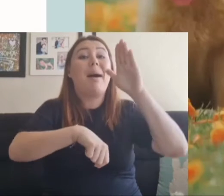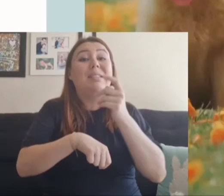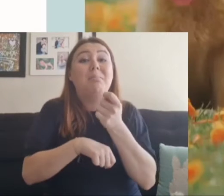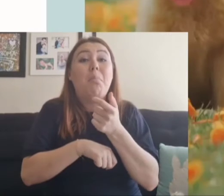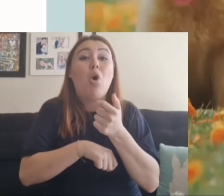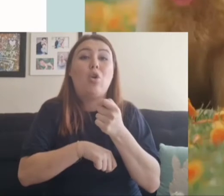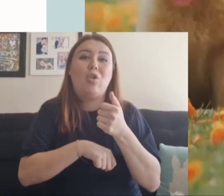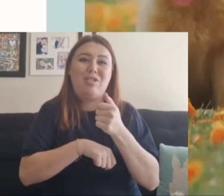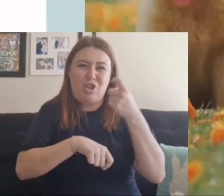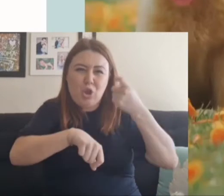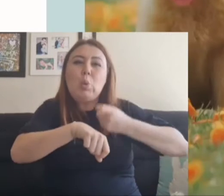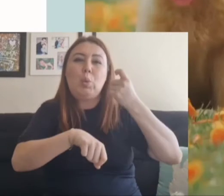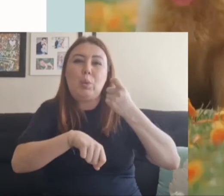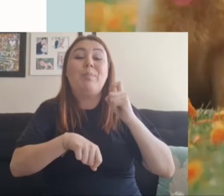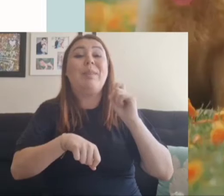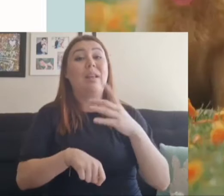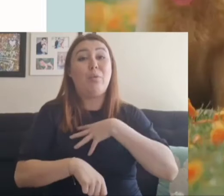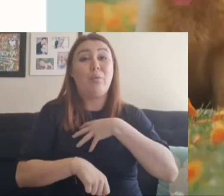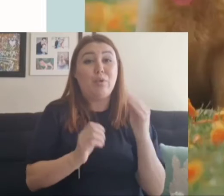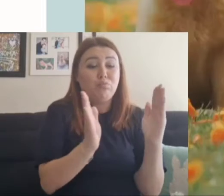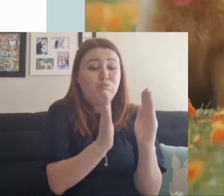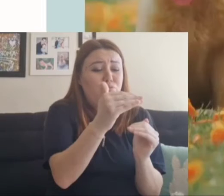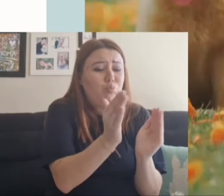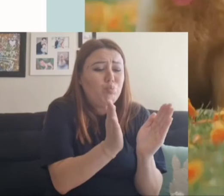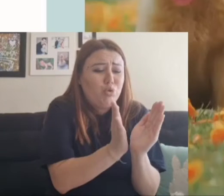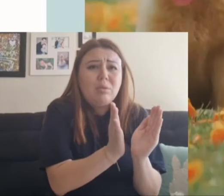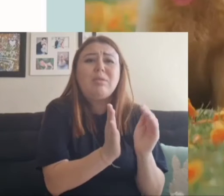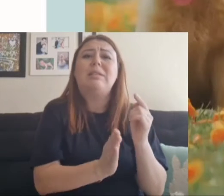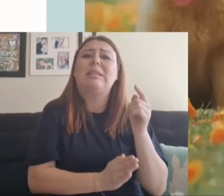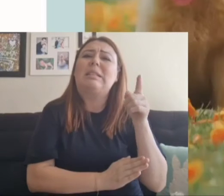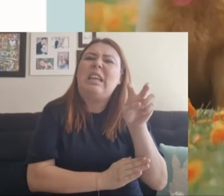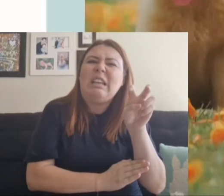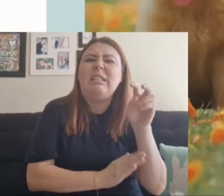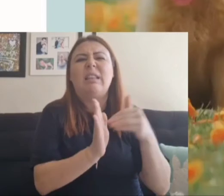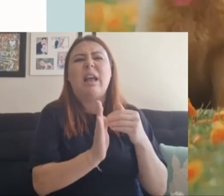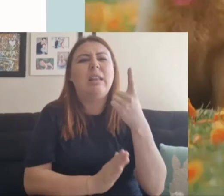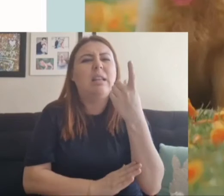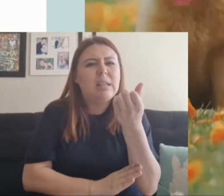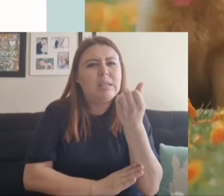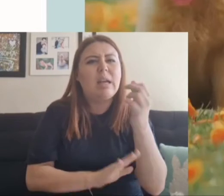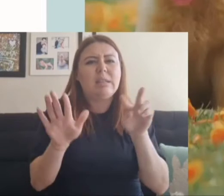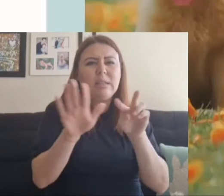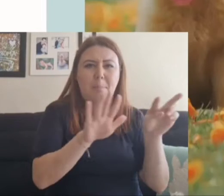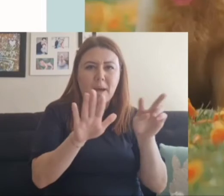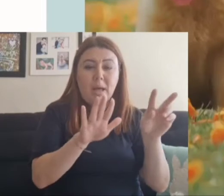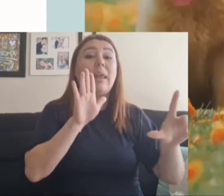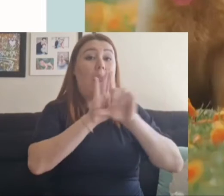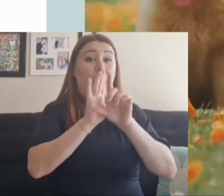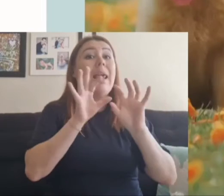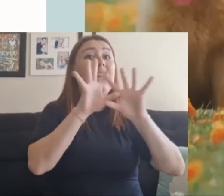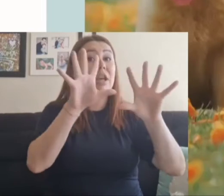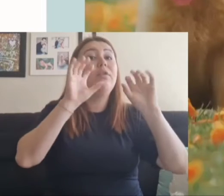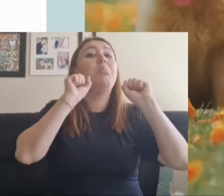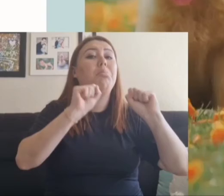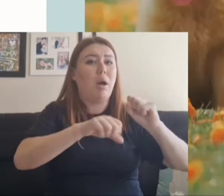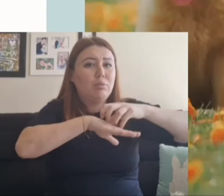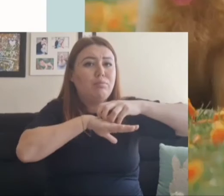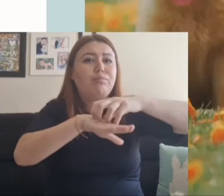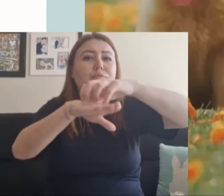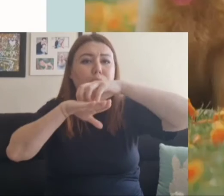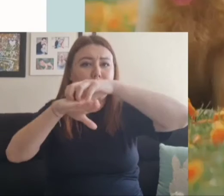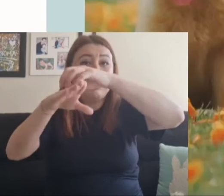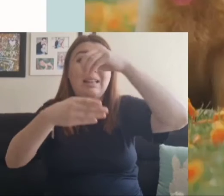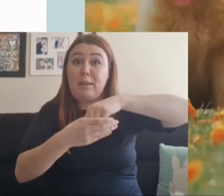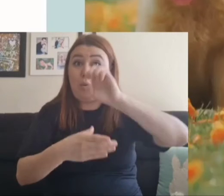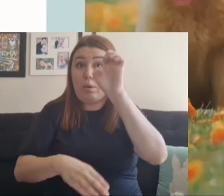de ser movimentado dentro da União Europeia, teria que ter quase todos os centros de ossificação reconhecíveis na radiografia. Além